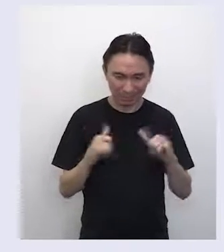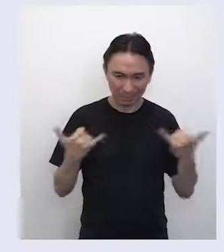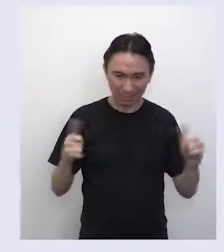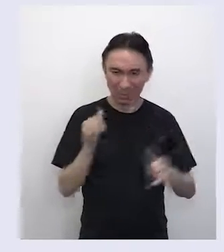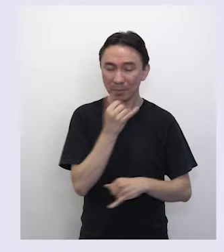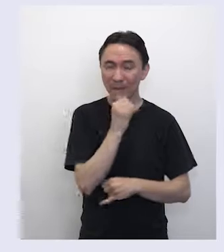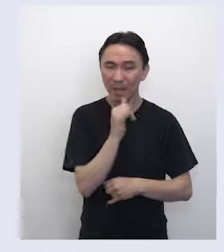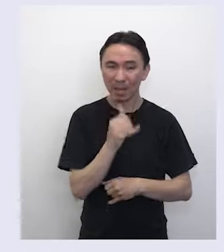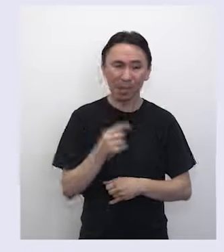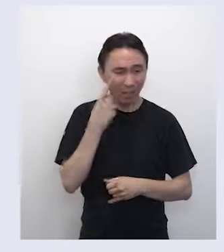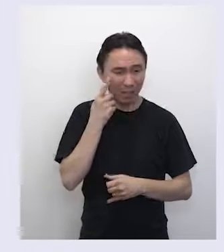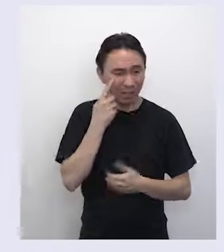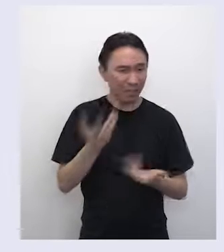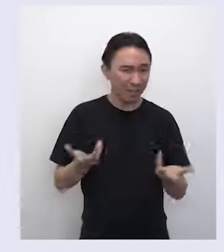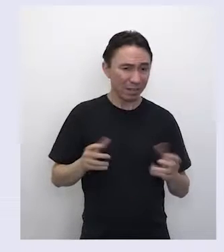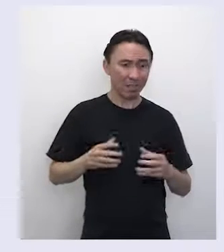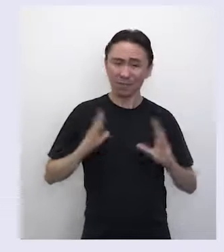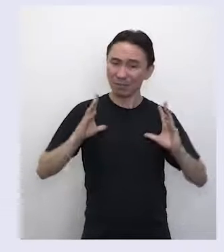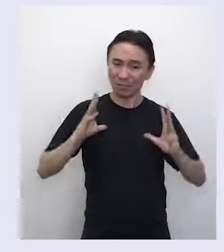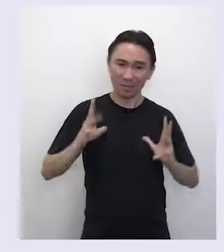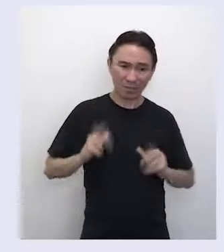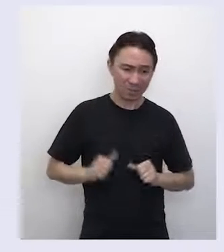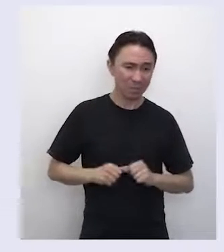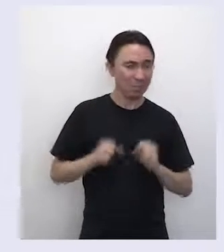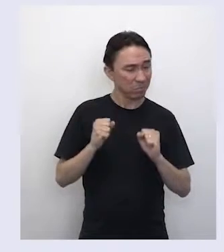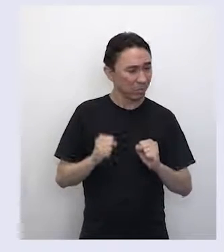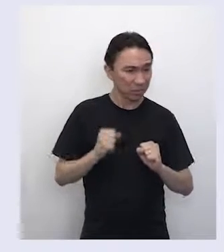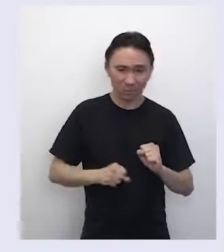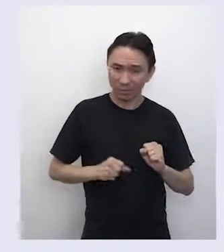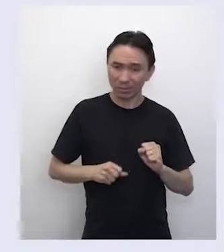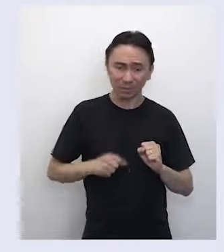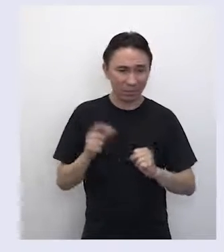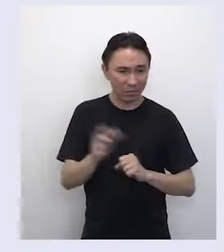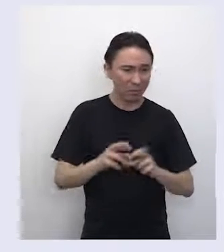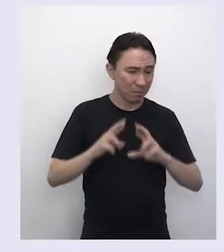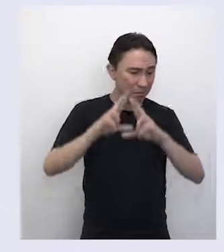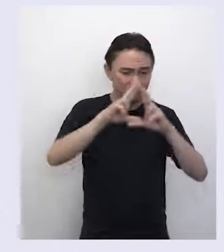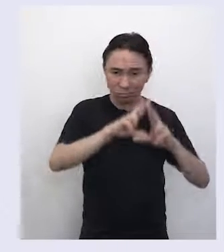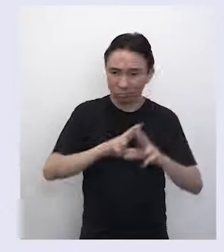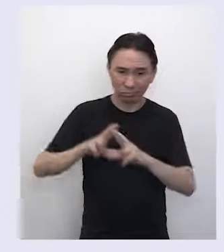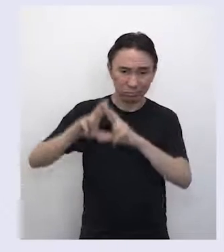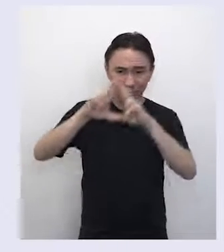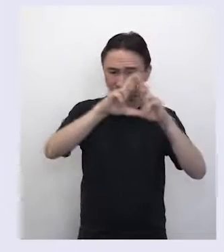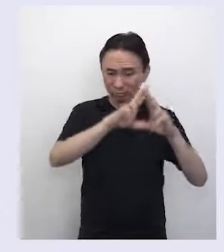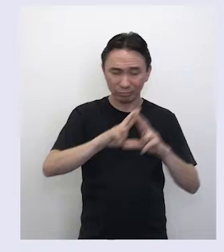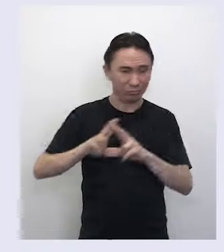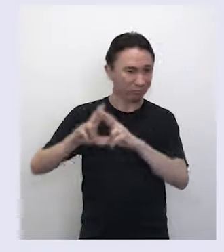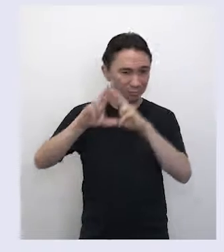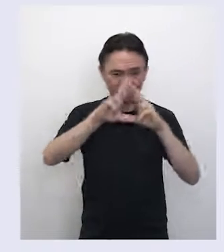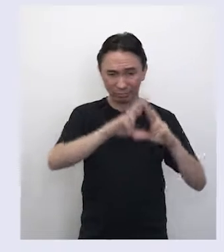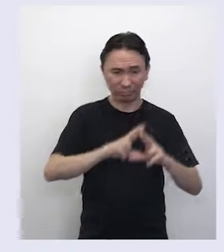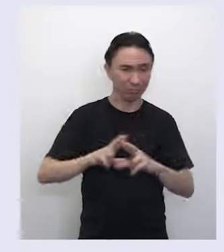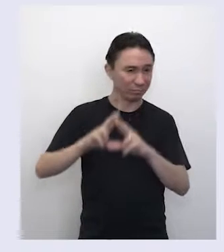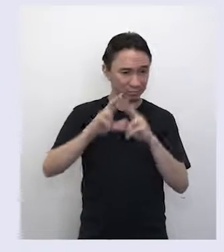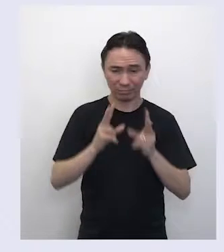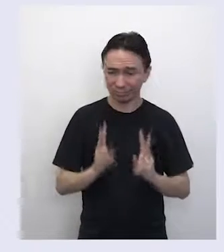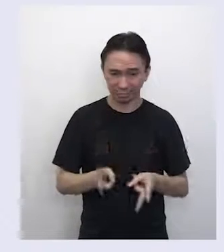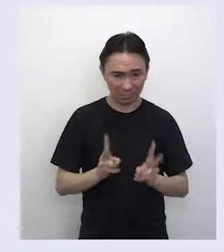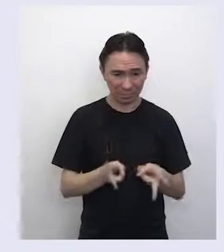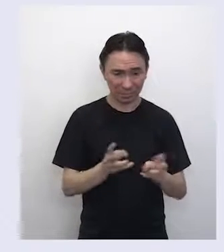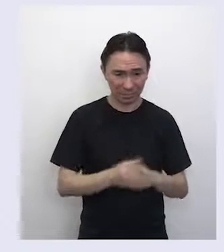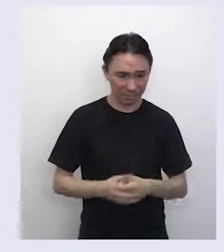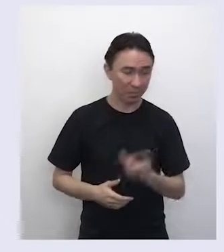os raios de sol, calor, né? Então, a gente tem essa fonte, né, constante de energia.